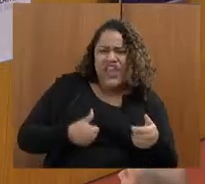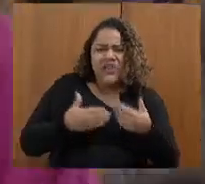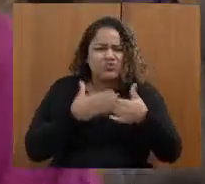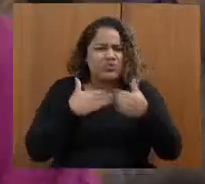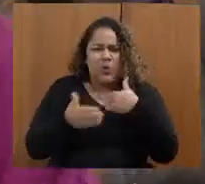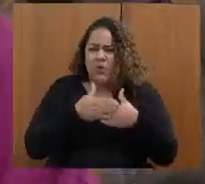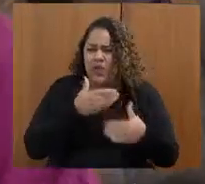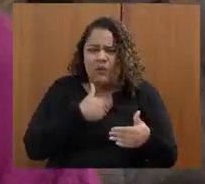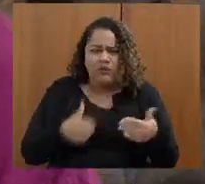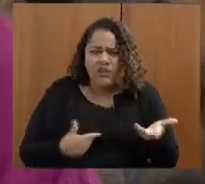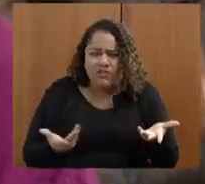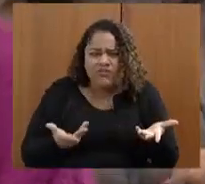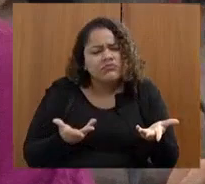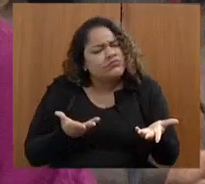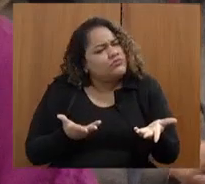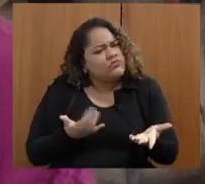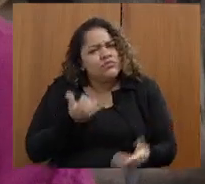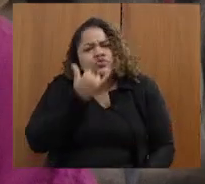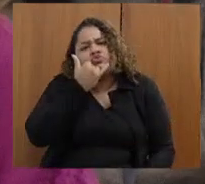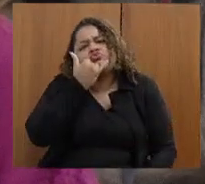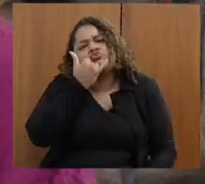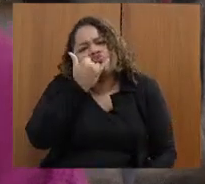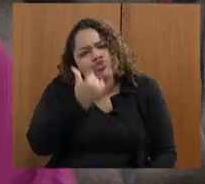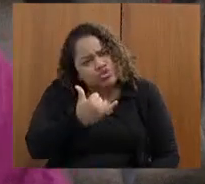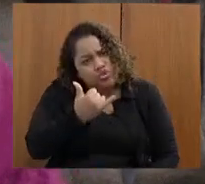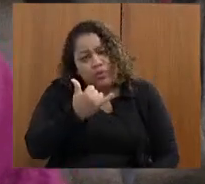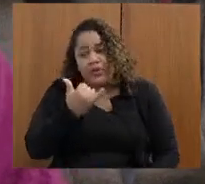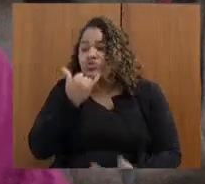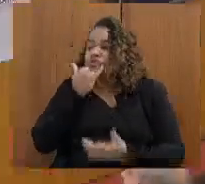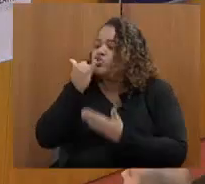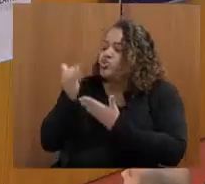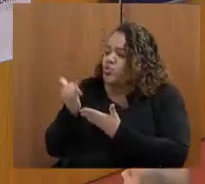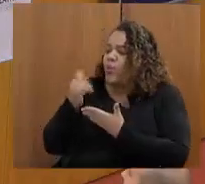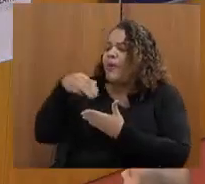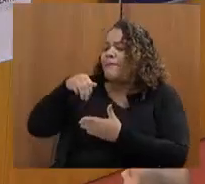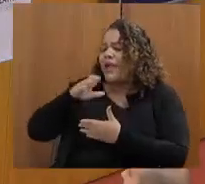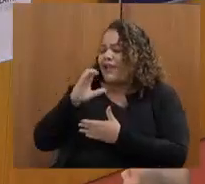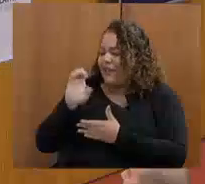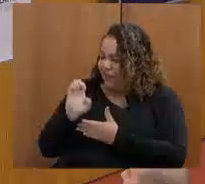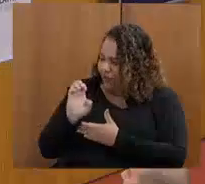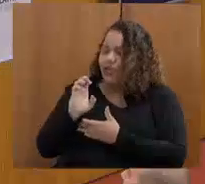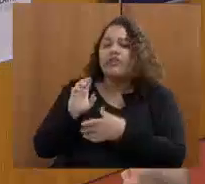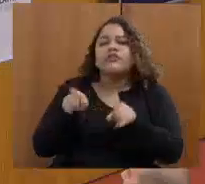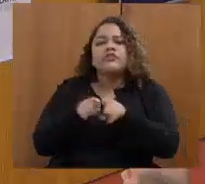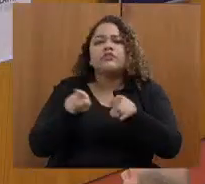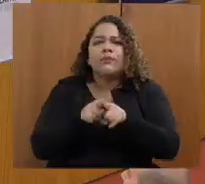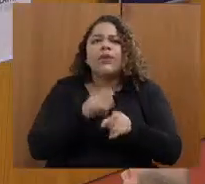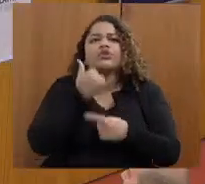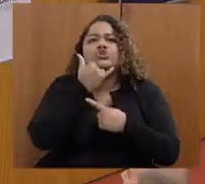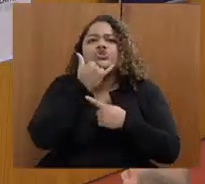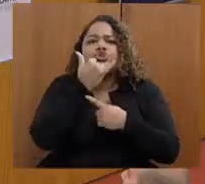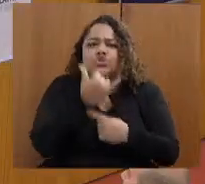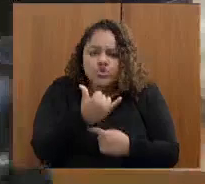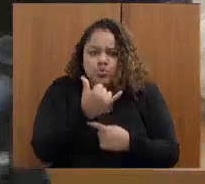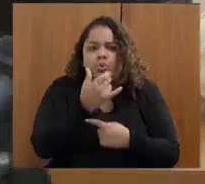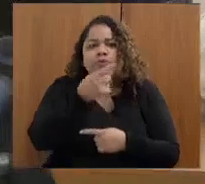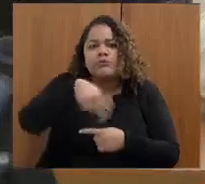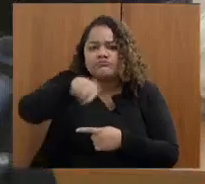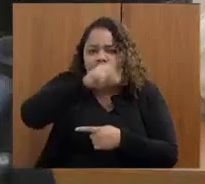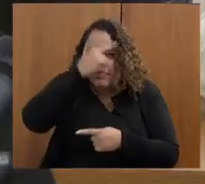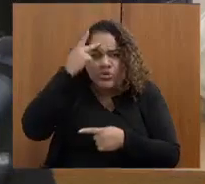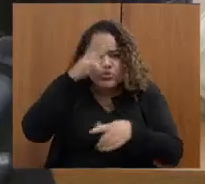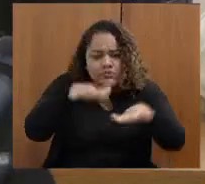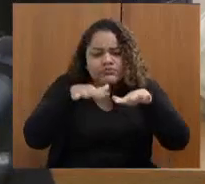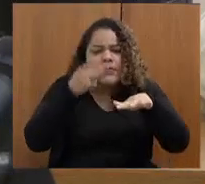eu quero pedir desculpas a você que compõem essa mesa quero pedir desculpas as pessoas que acompanham presencialmente